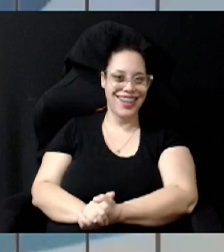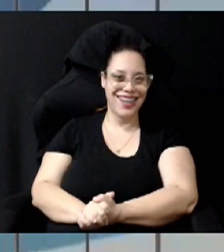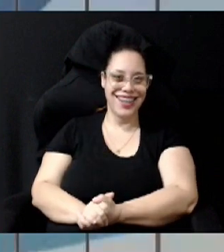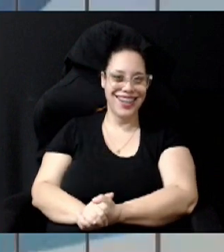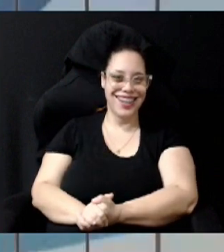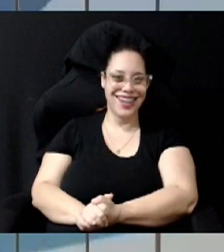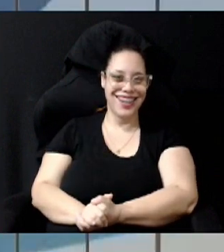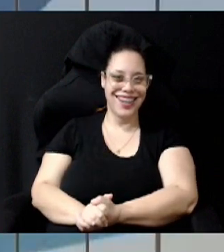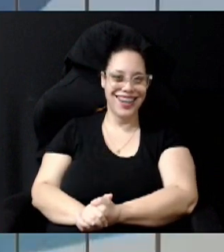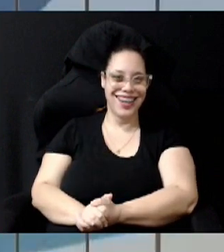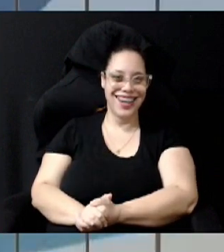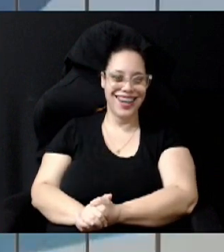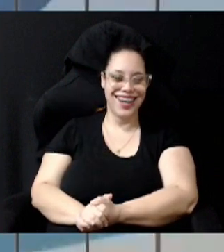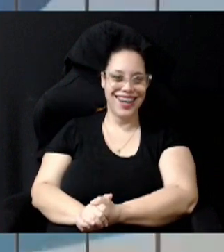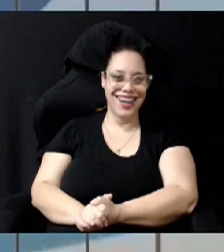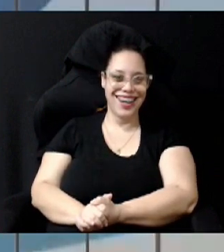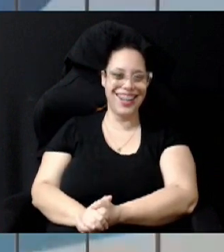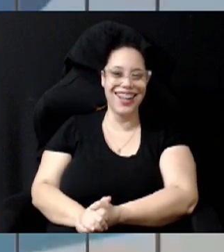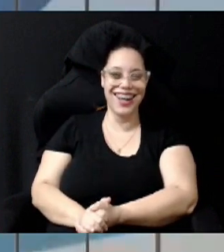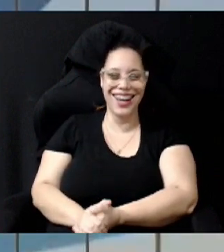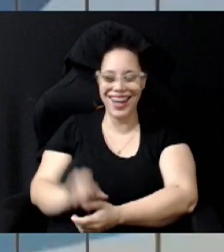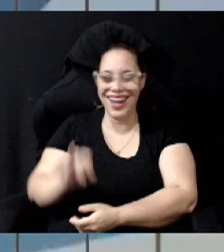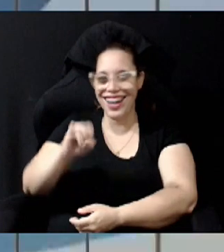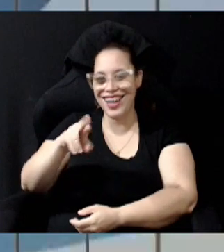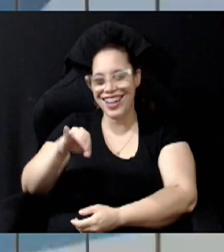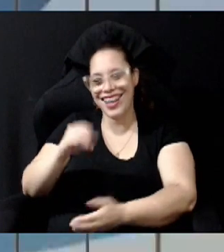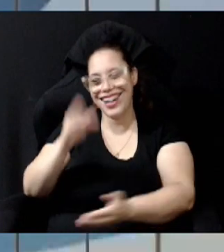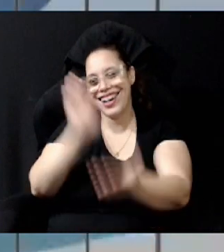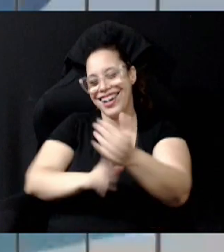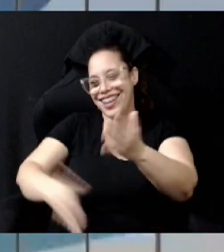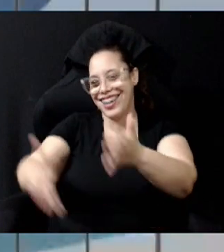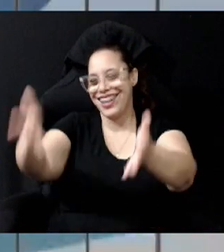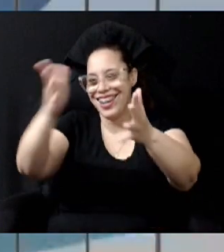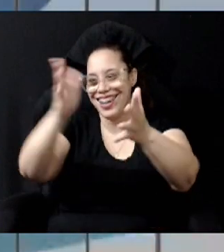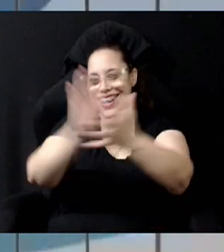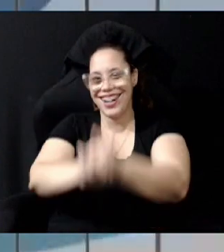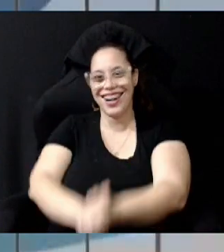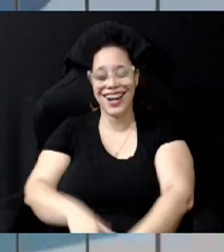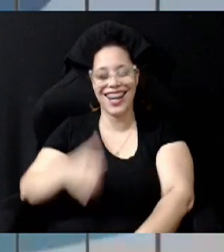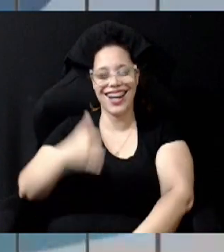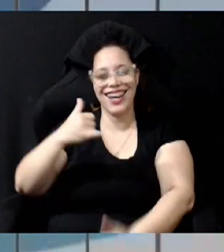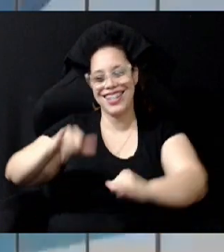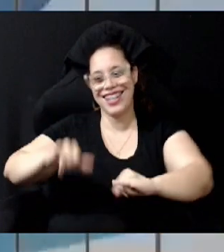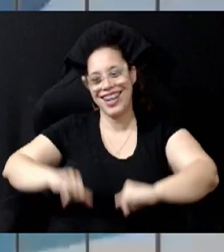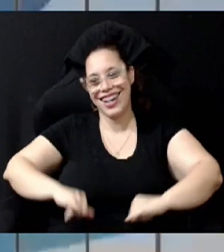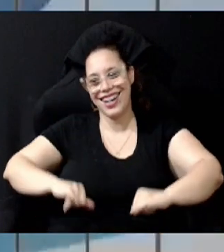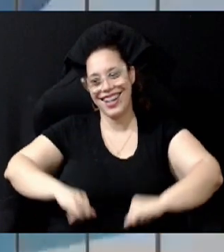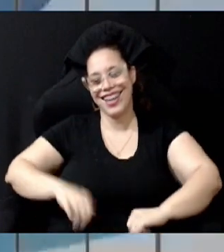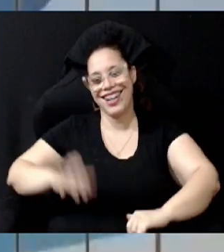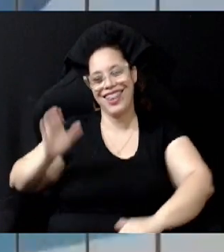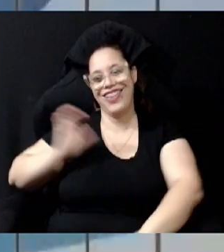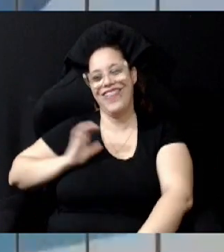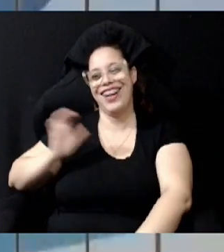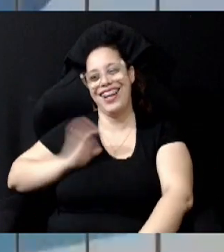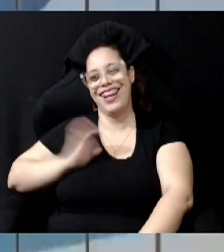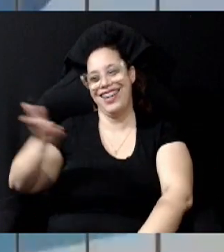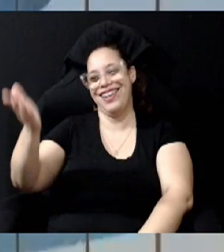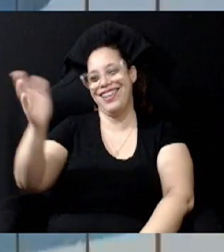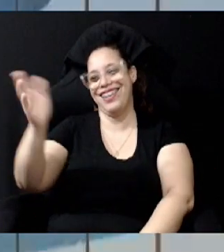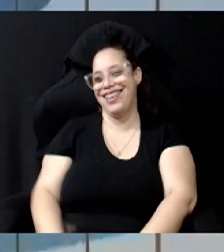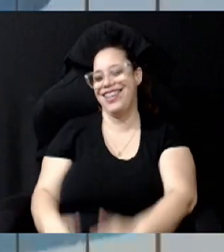né? Falou, ô idiota, idiota, você está sentindo a dor do rico, idiota. Você não tem casa, você não